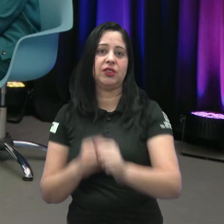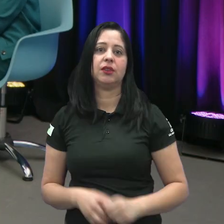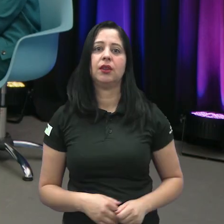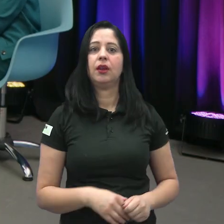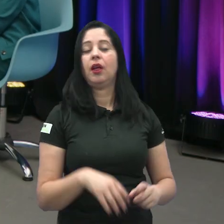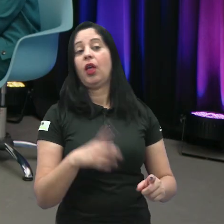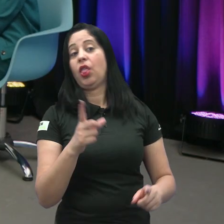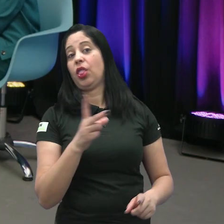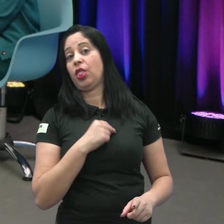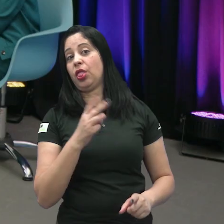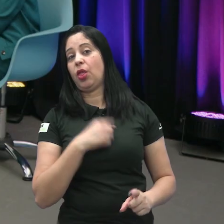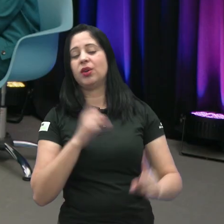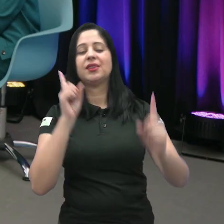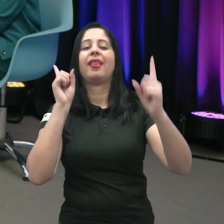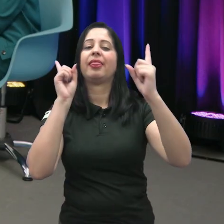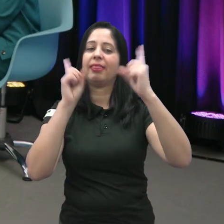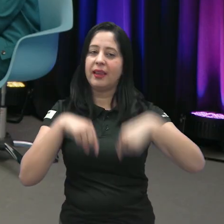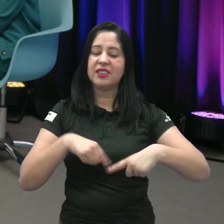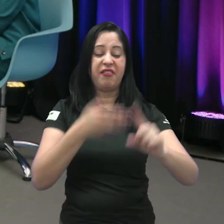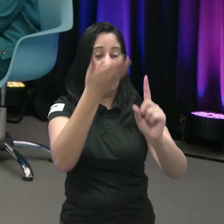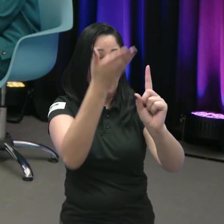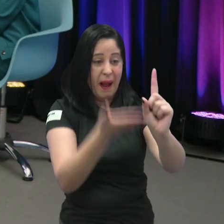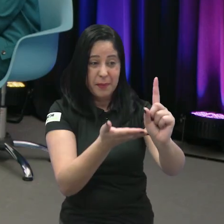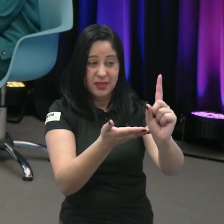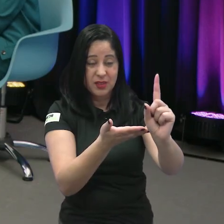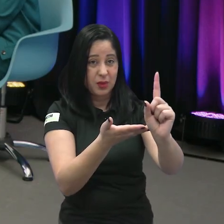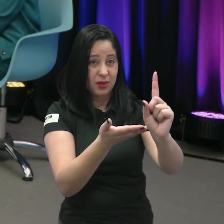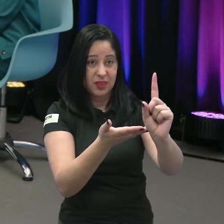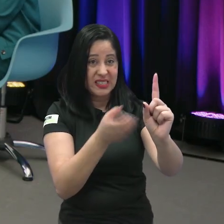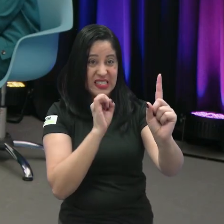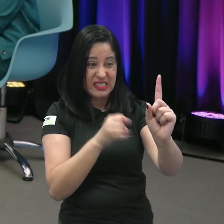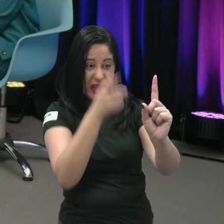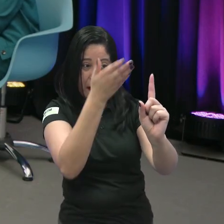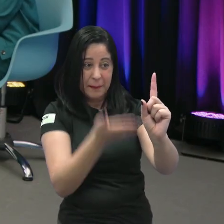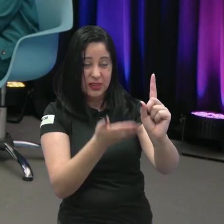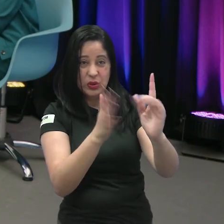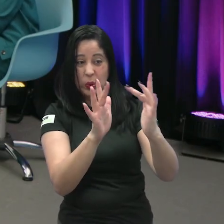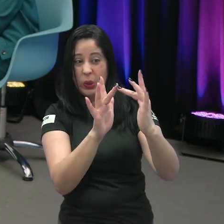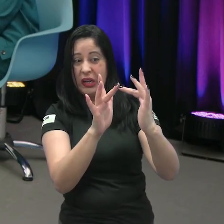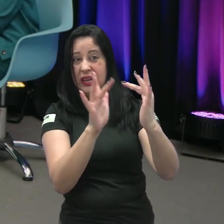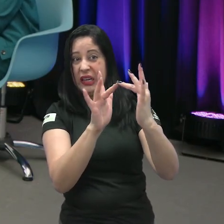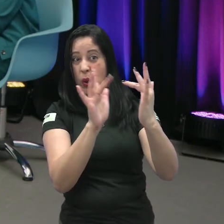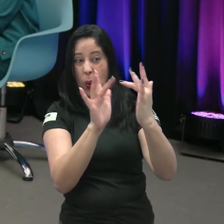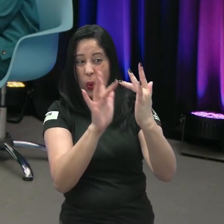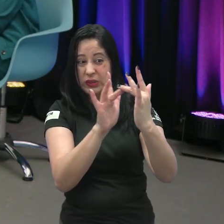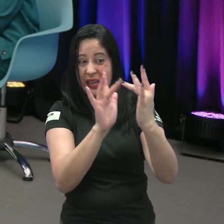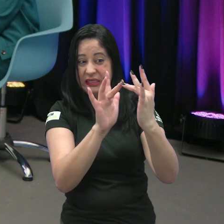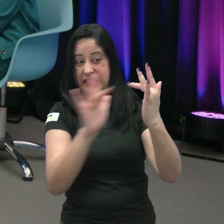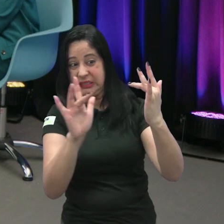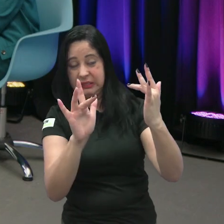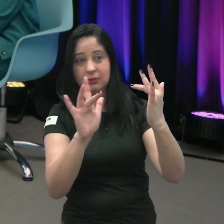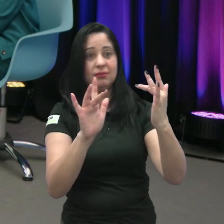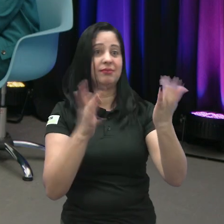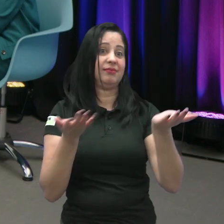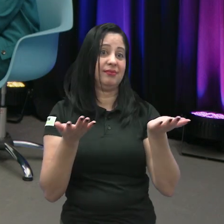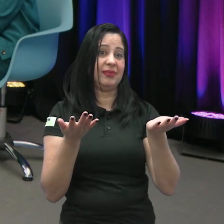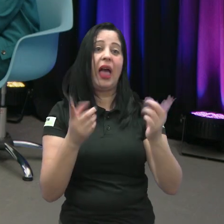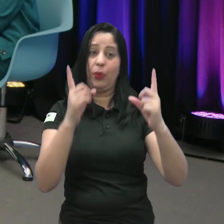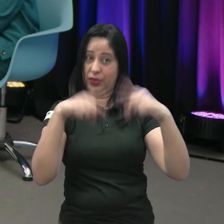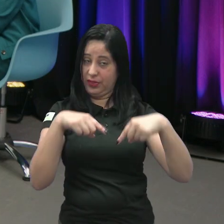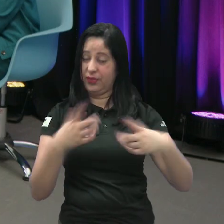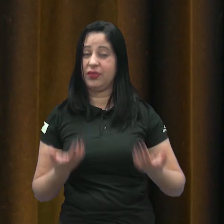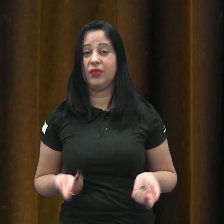com alguém que não está conectado em você. Que desafio que é isso? Então, assim,